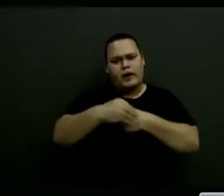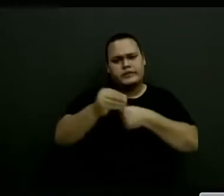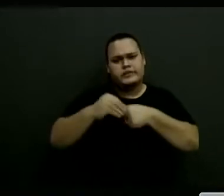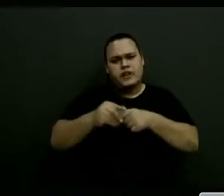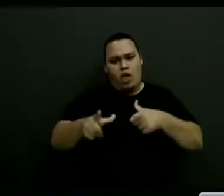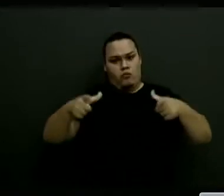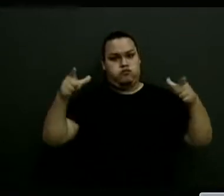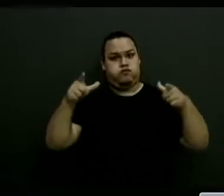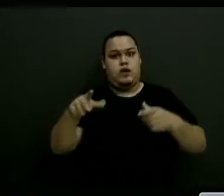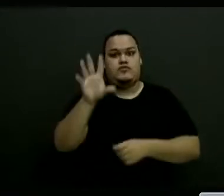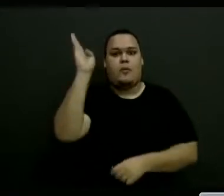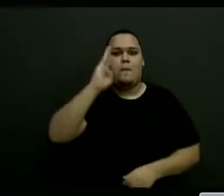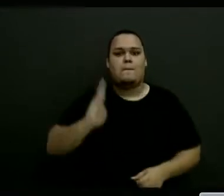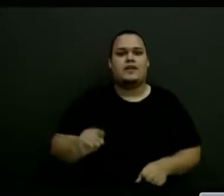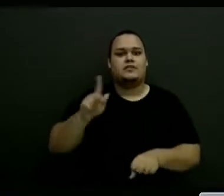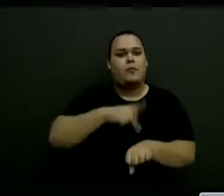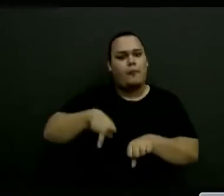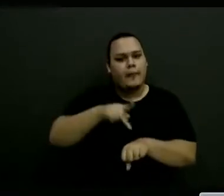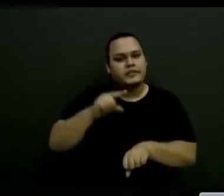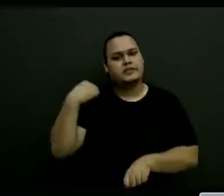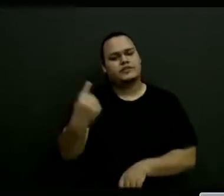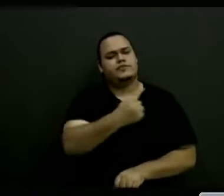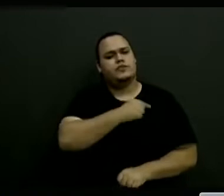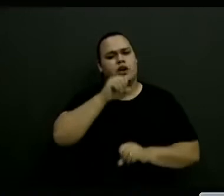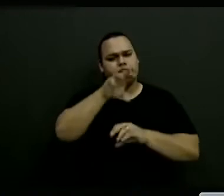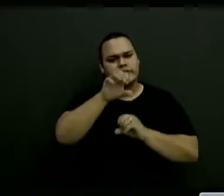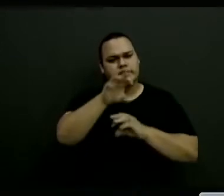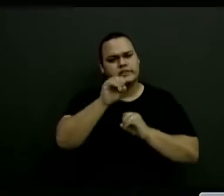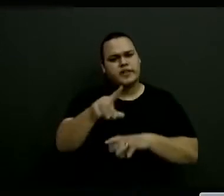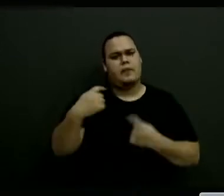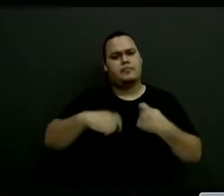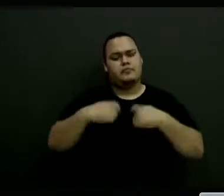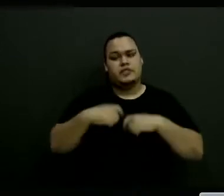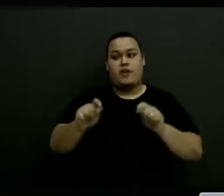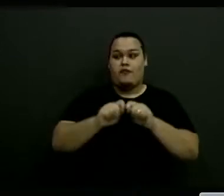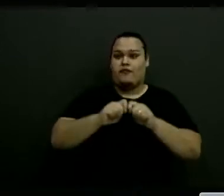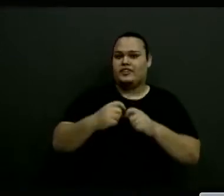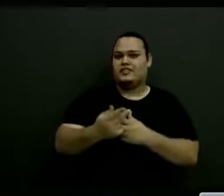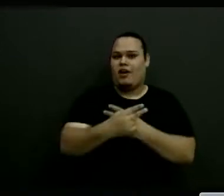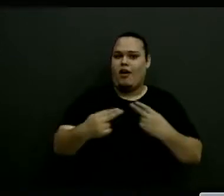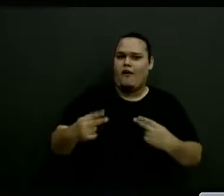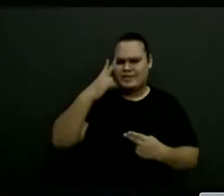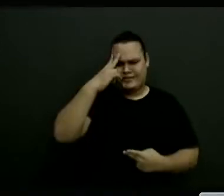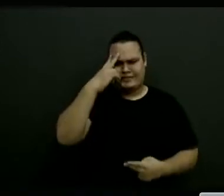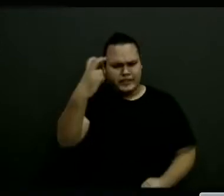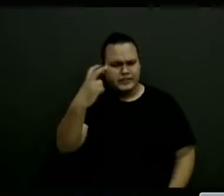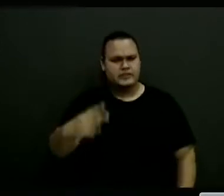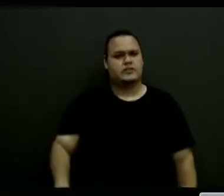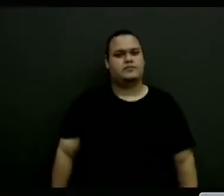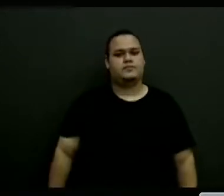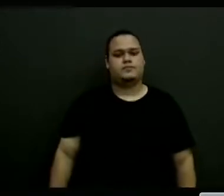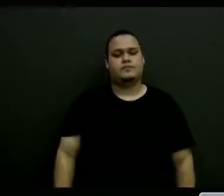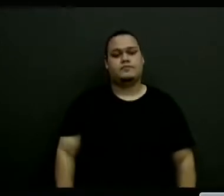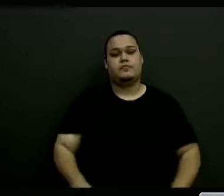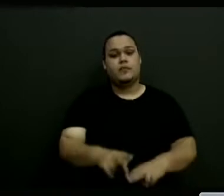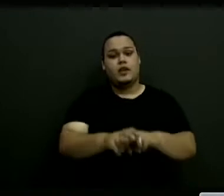sermos dessa forma criativos, inteligentes, sábios, cheios da arte de Deus, para